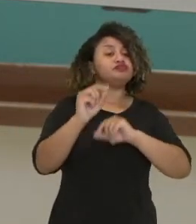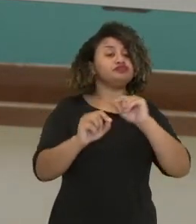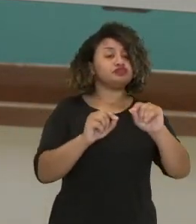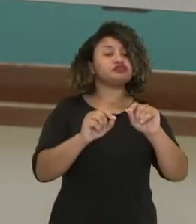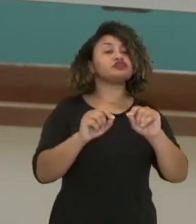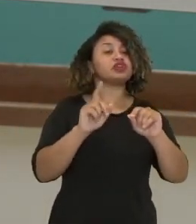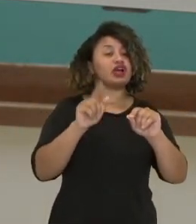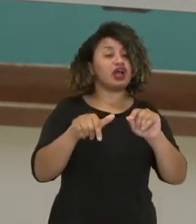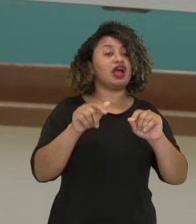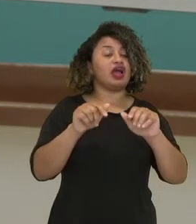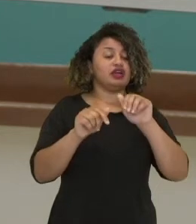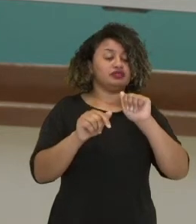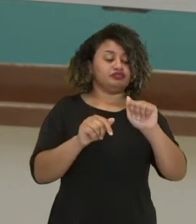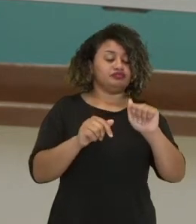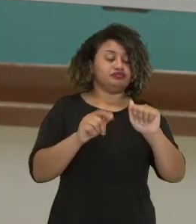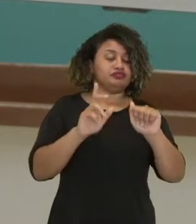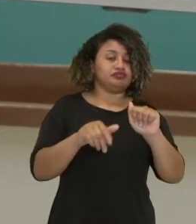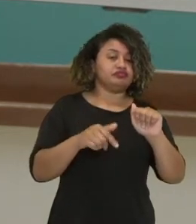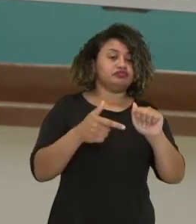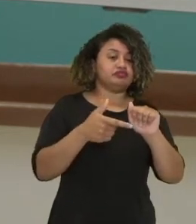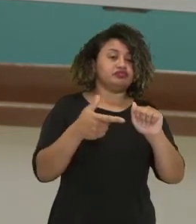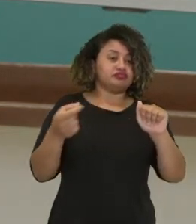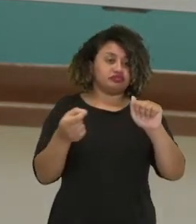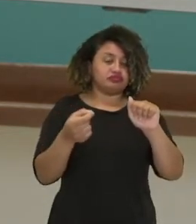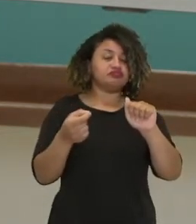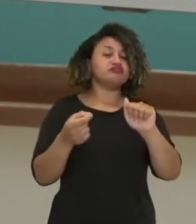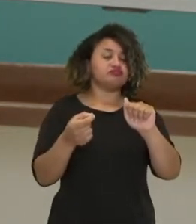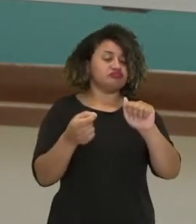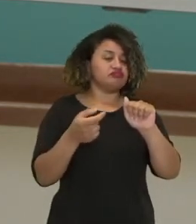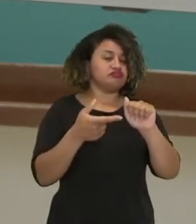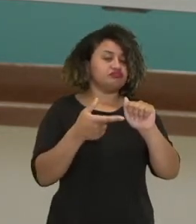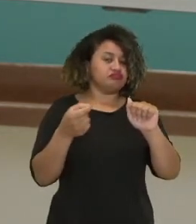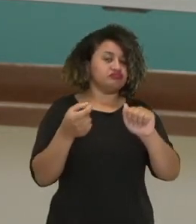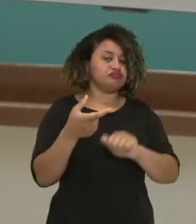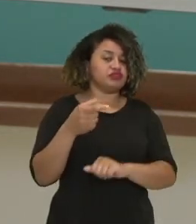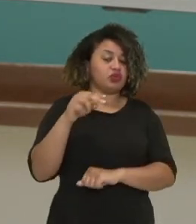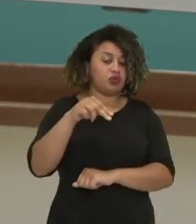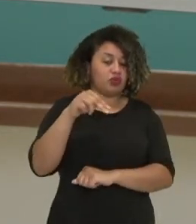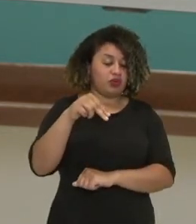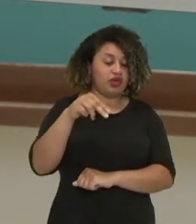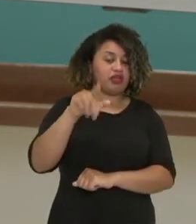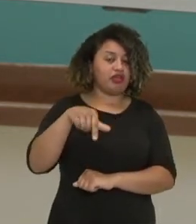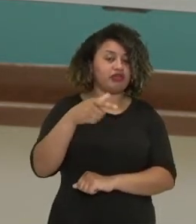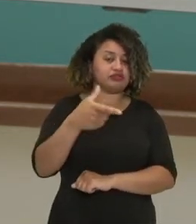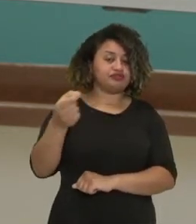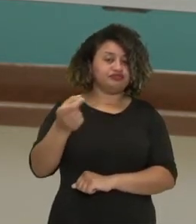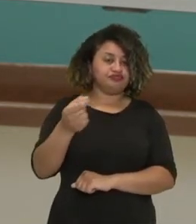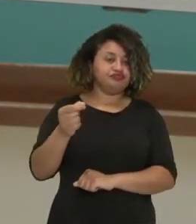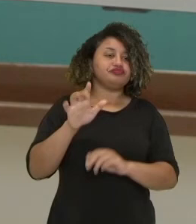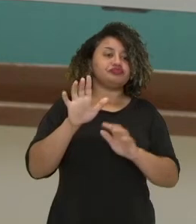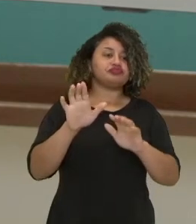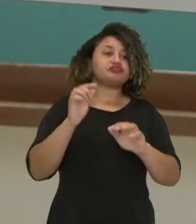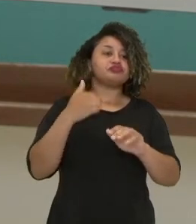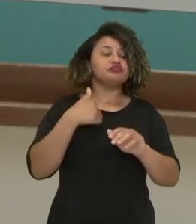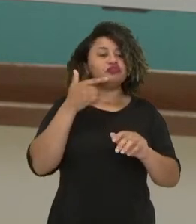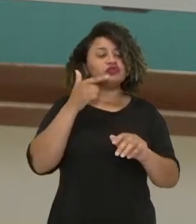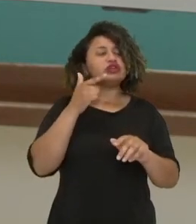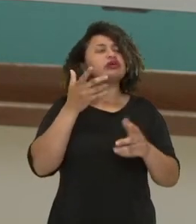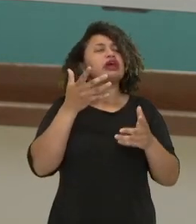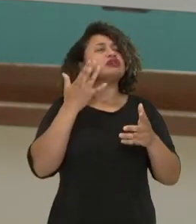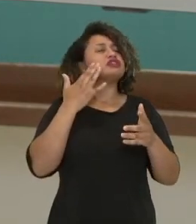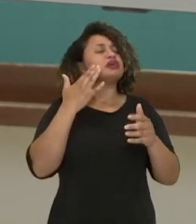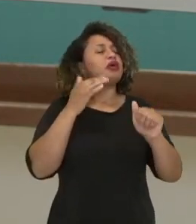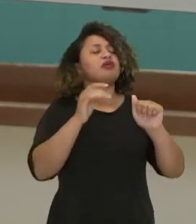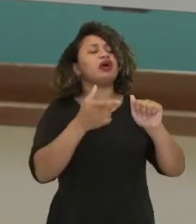queremos o 20º termo. Então, o meu n igual a 20. E estamos buscando o meu